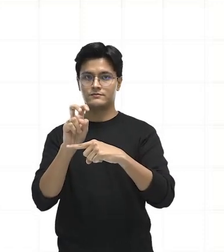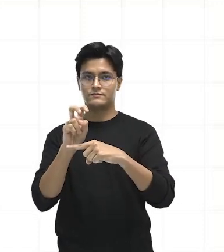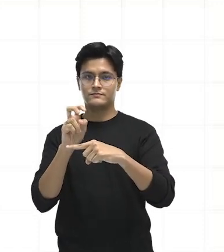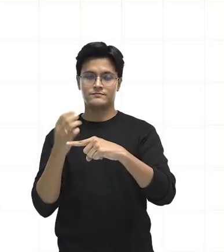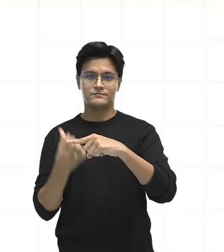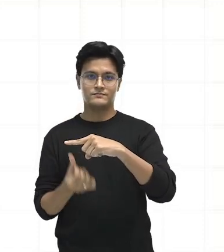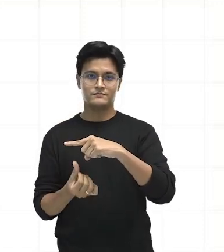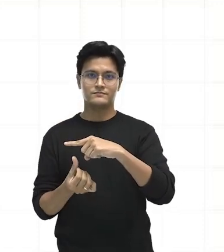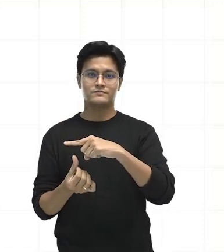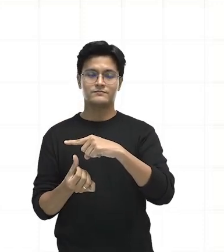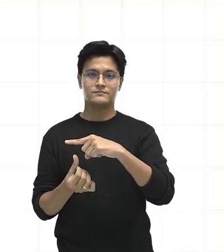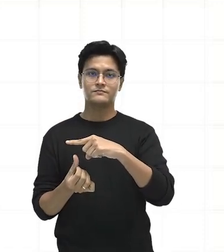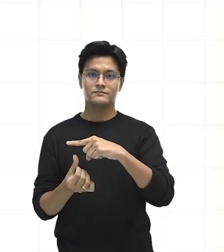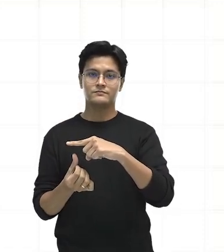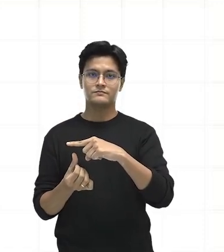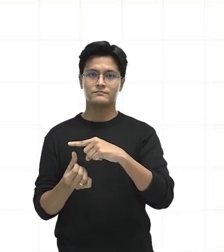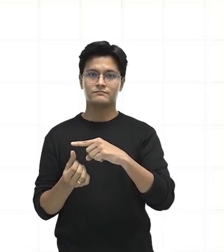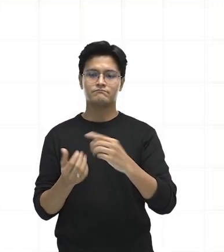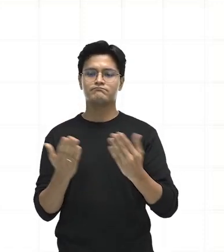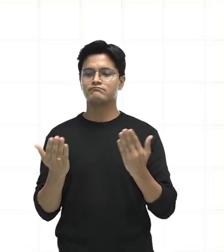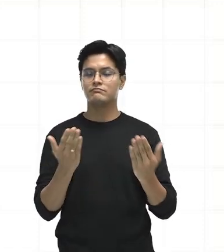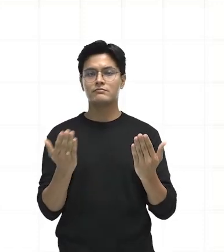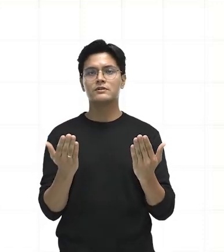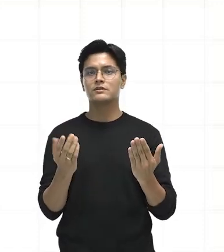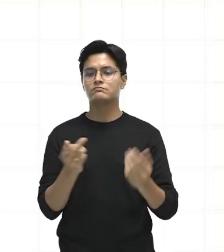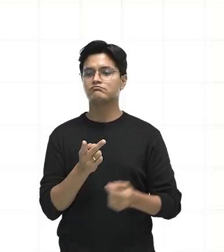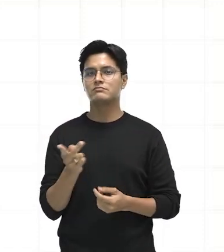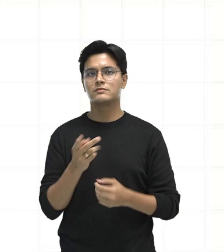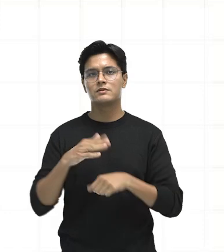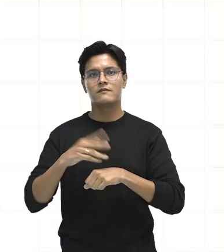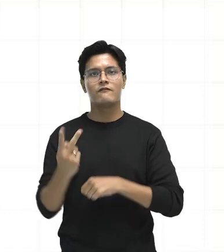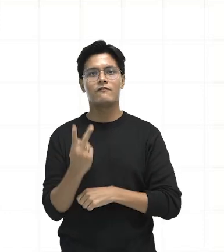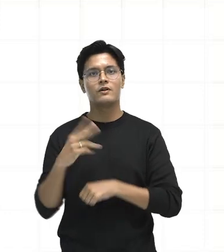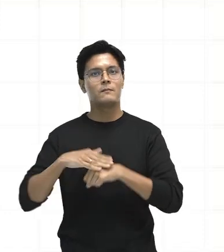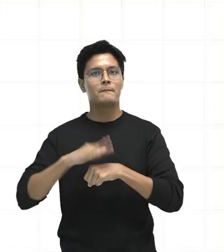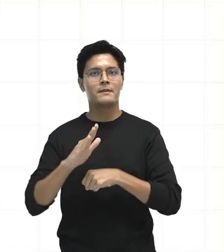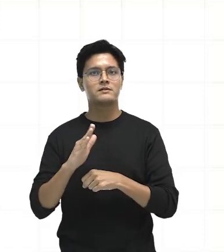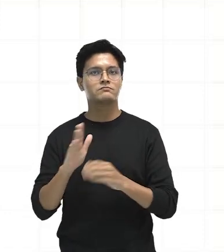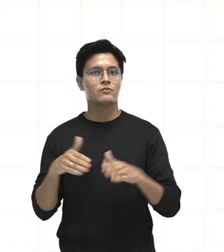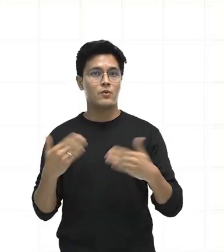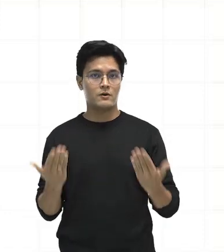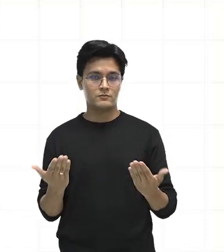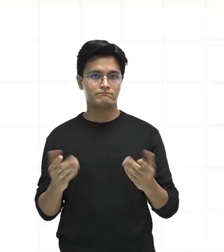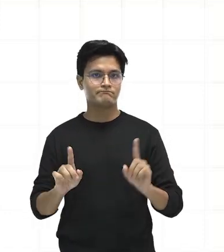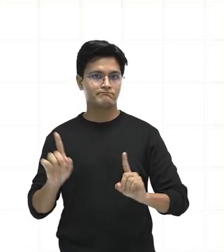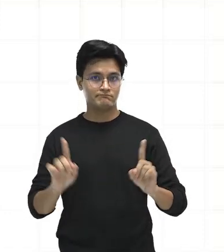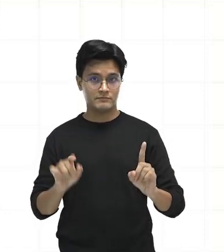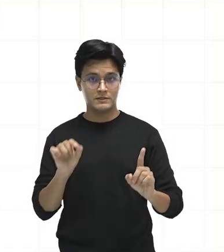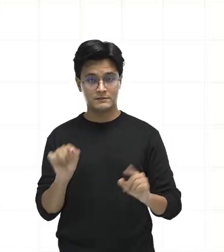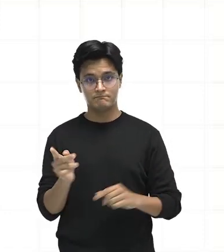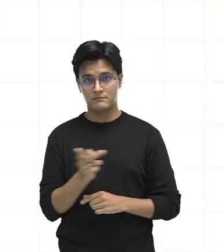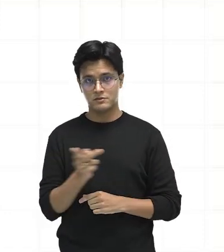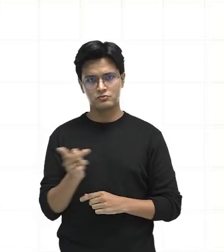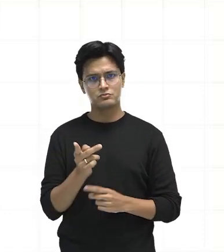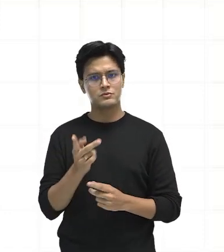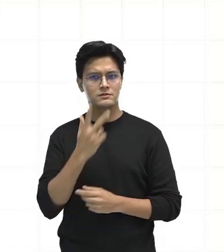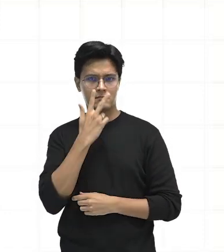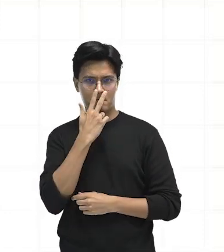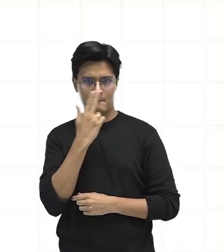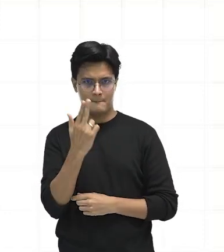sobre 6. E agora, hein? Ih, professor, agora complicou, né? Porque as duas